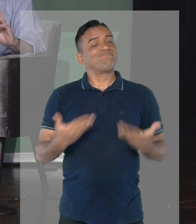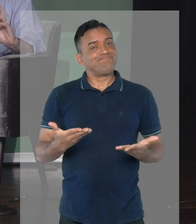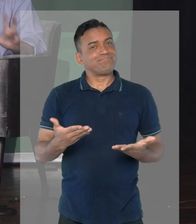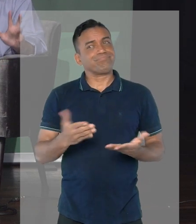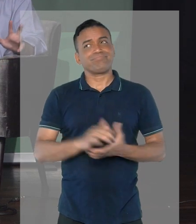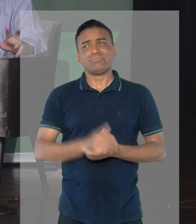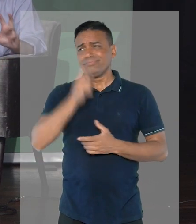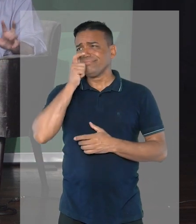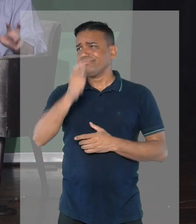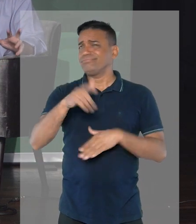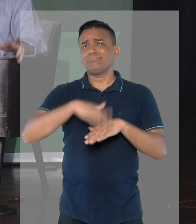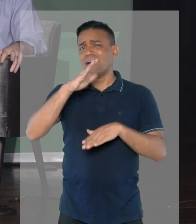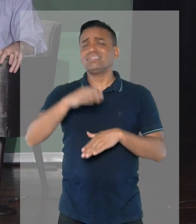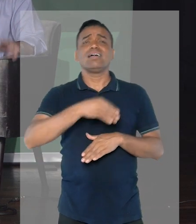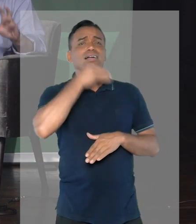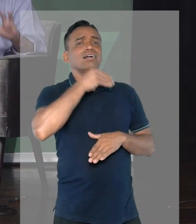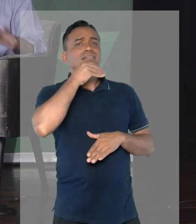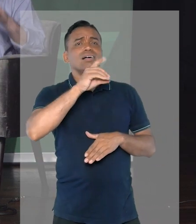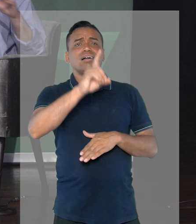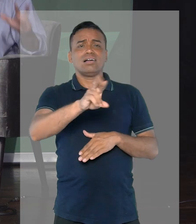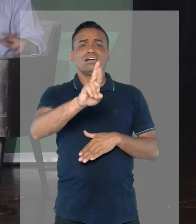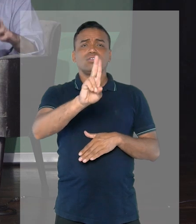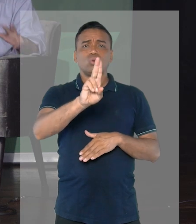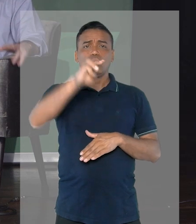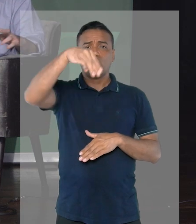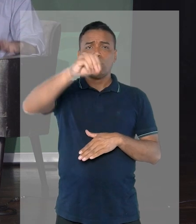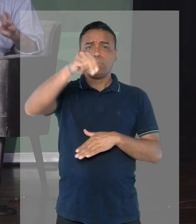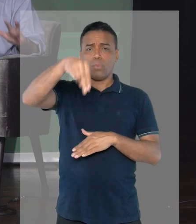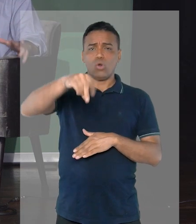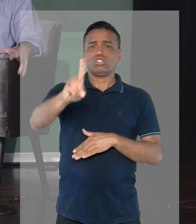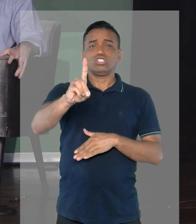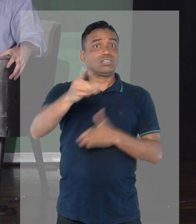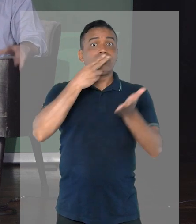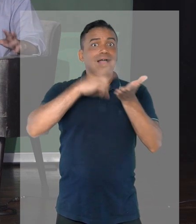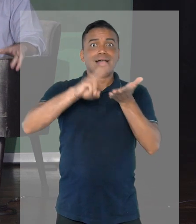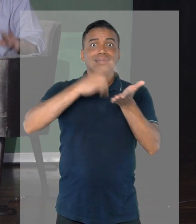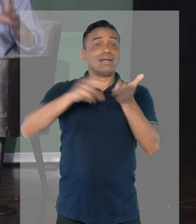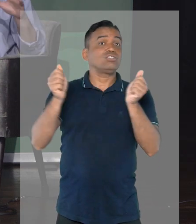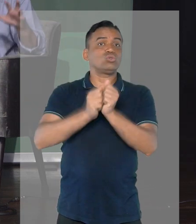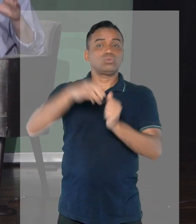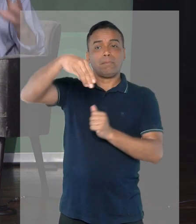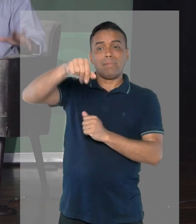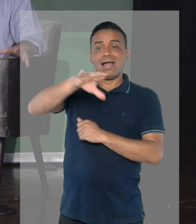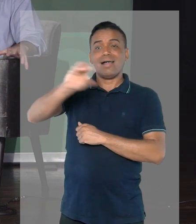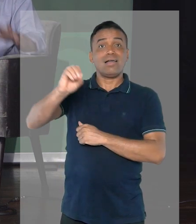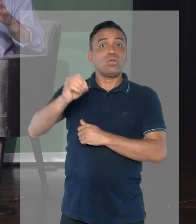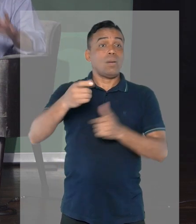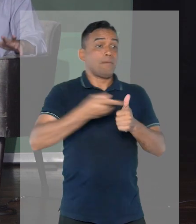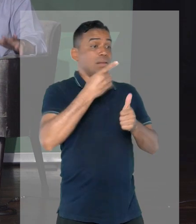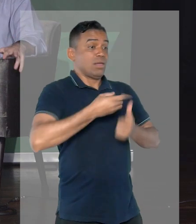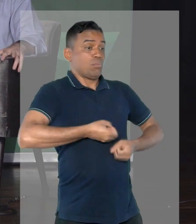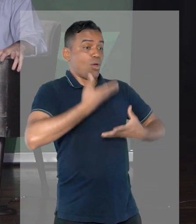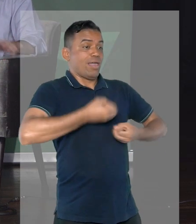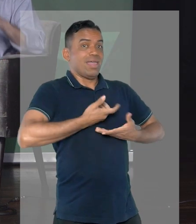caso muitíssimo interessante é o do Drummond. Tem cartas e cartas assim, do Drummond com o Mário de Andrade discutindo qual seria o primeiro poema de